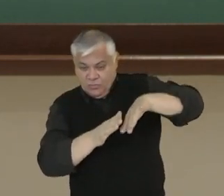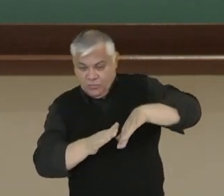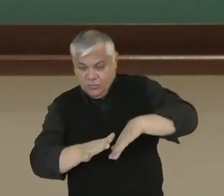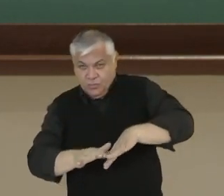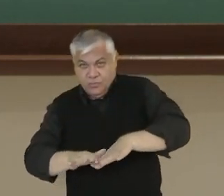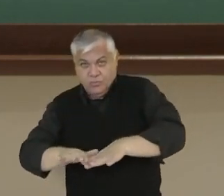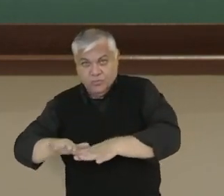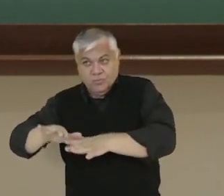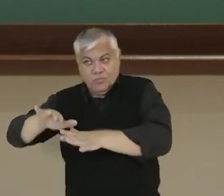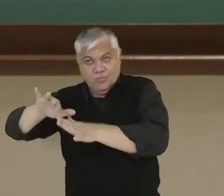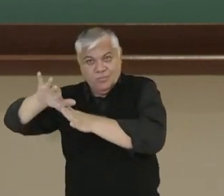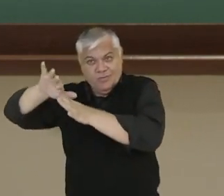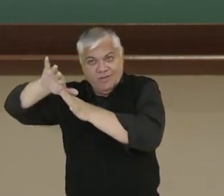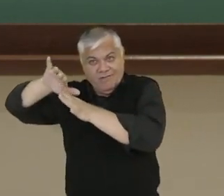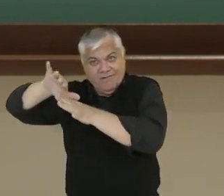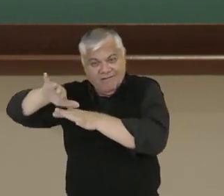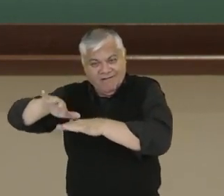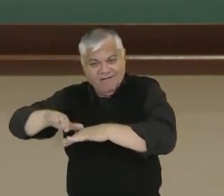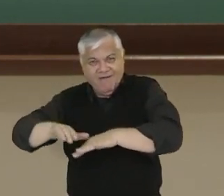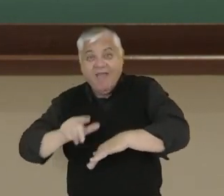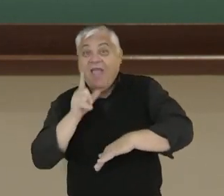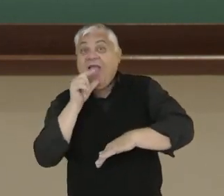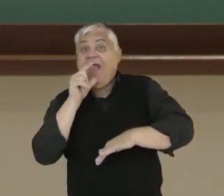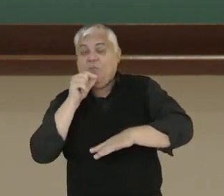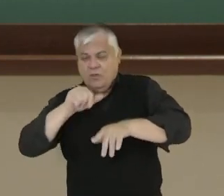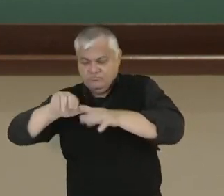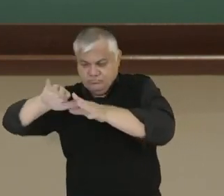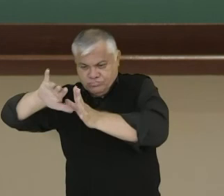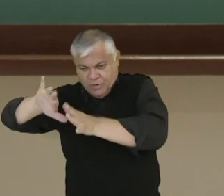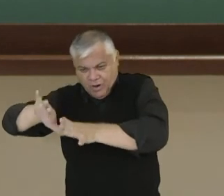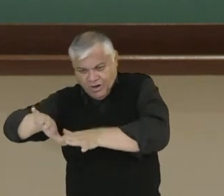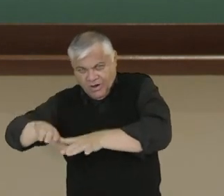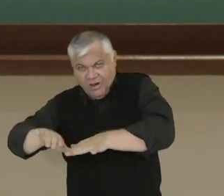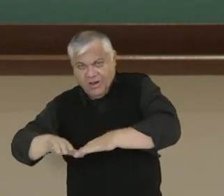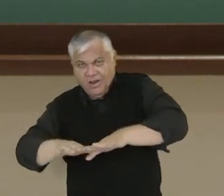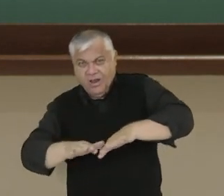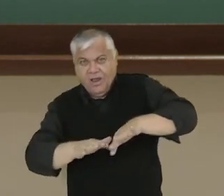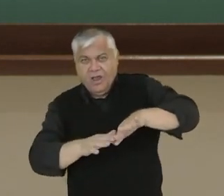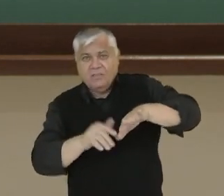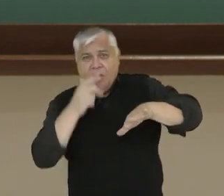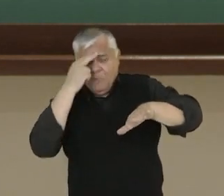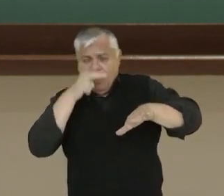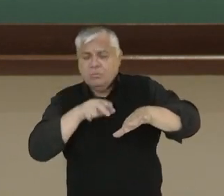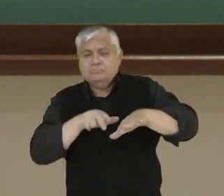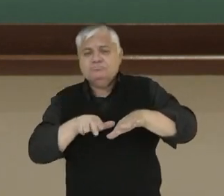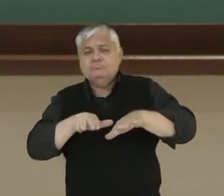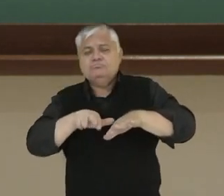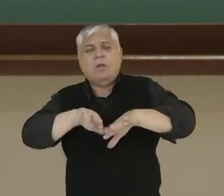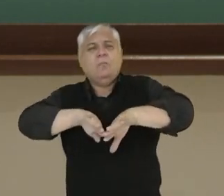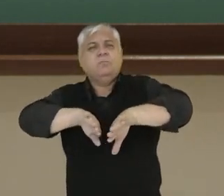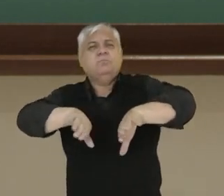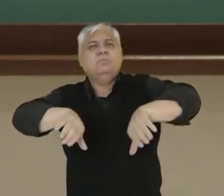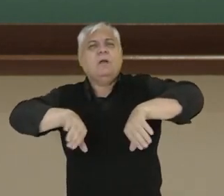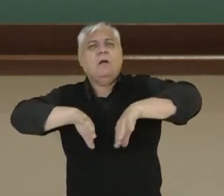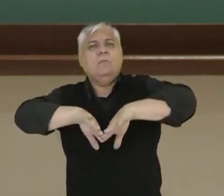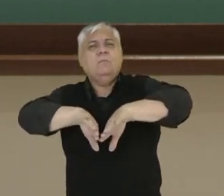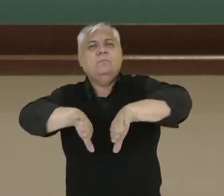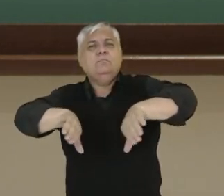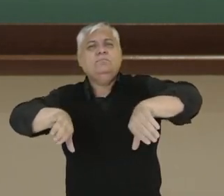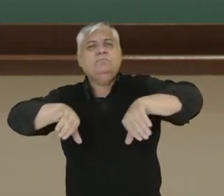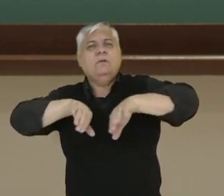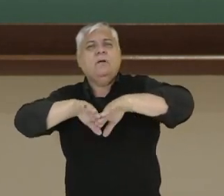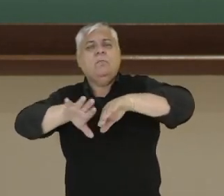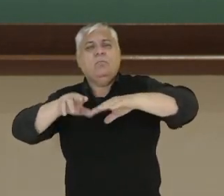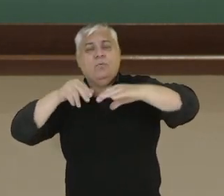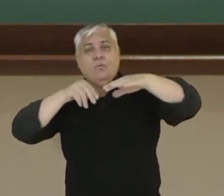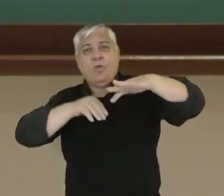pela água, ela utiliza a água para se propagar. Então, a pessoa que está embaixo, você já deve ter furado a